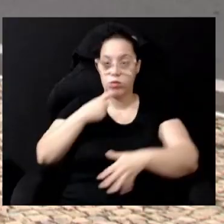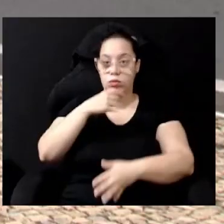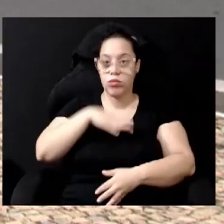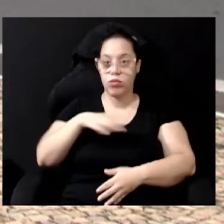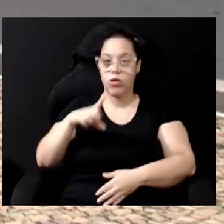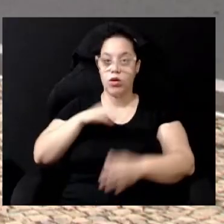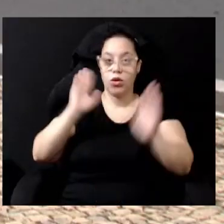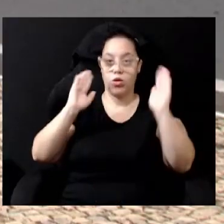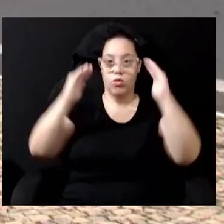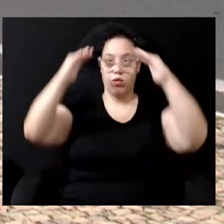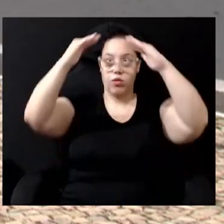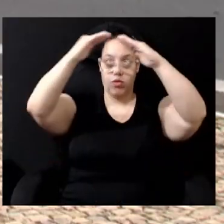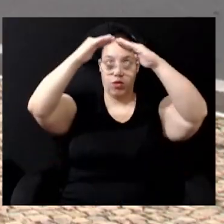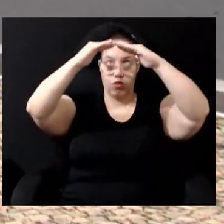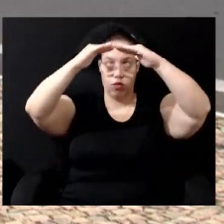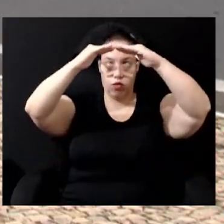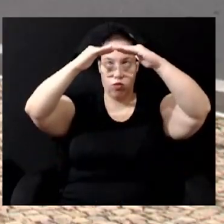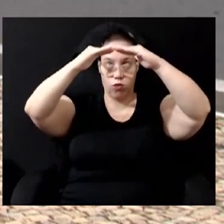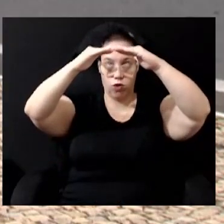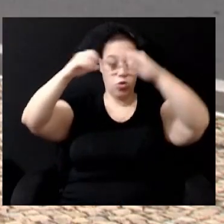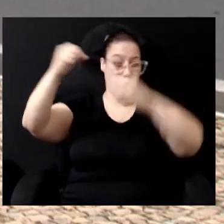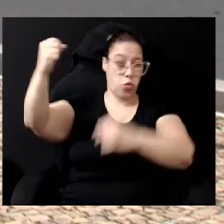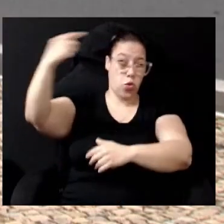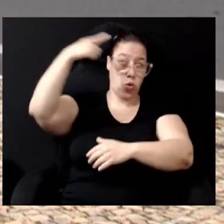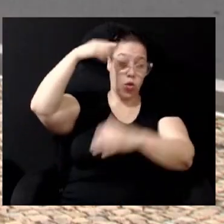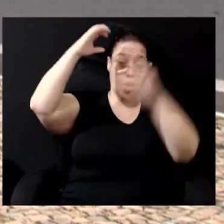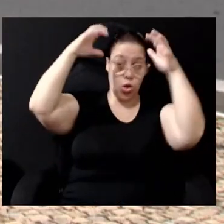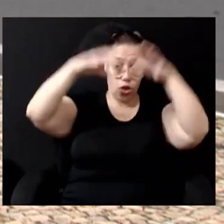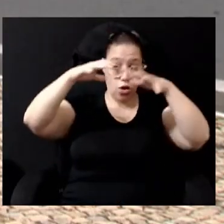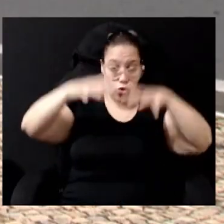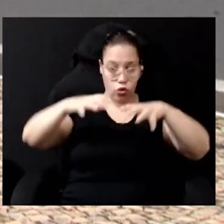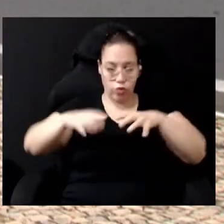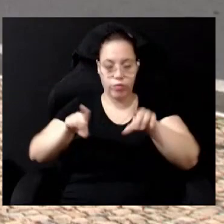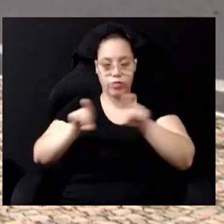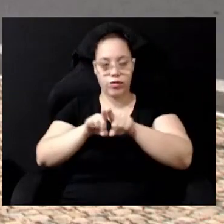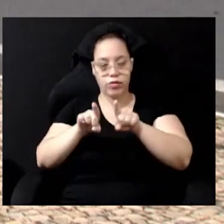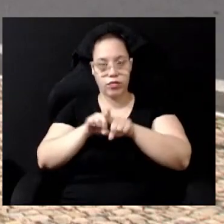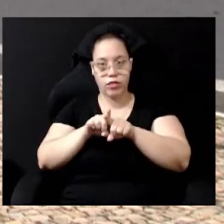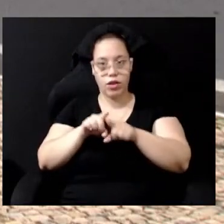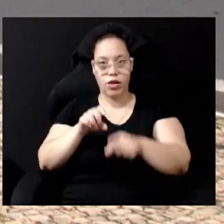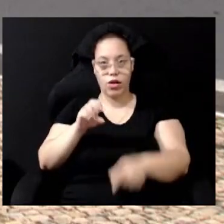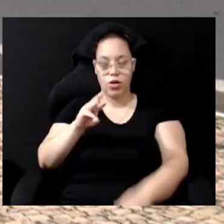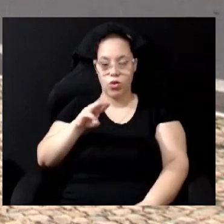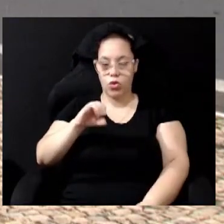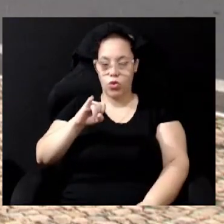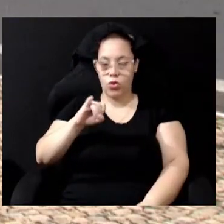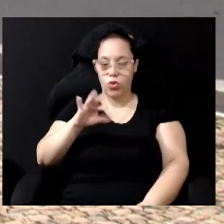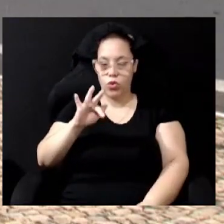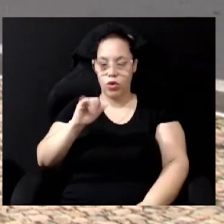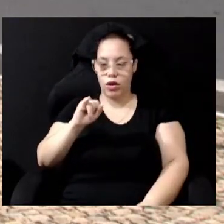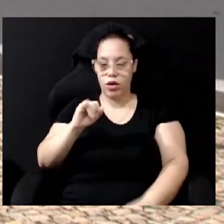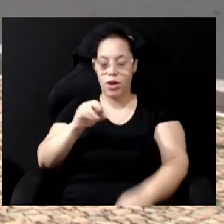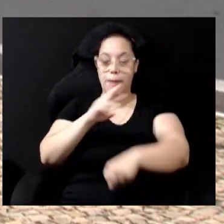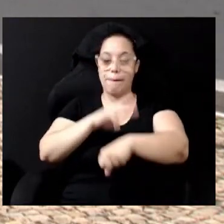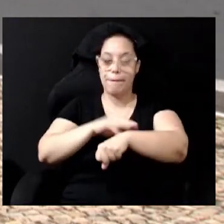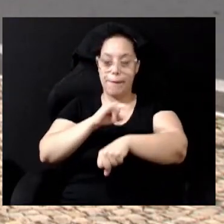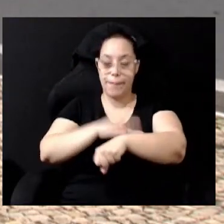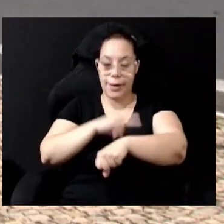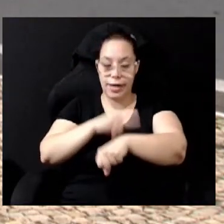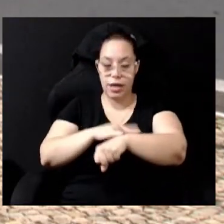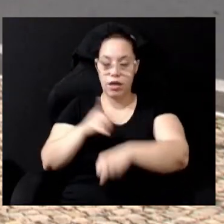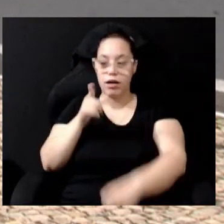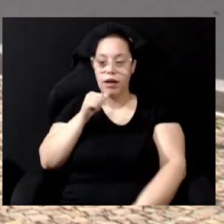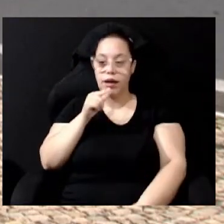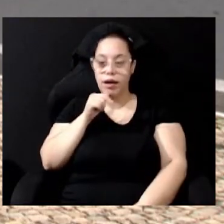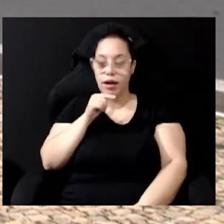para proteção do sol e da chuva. E também tenham Wi-Fi, banheiro feminino e masculino e bebedouros, trazendo